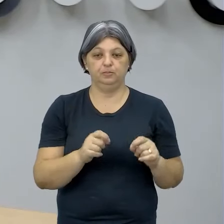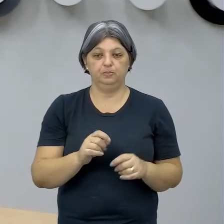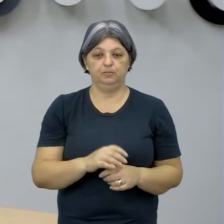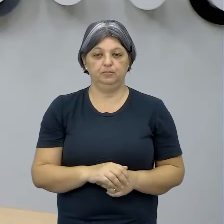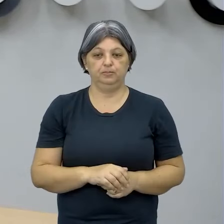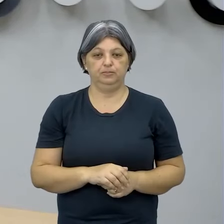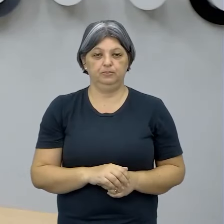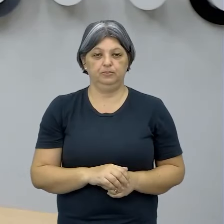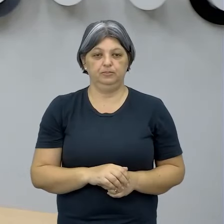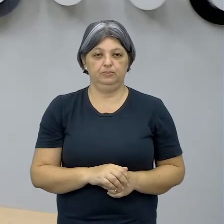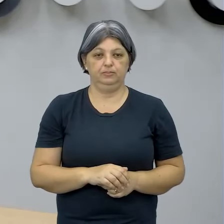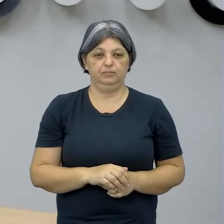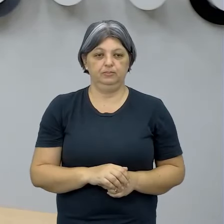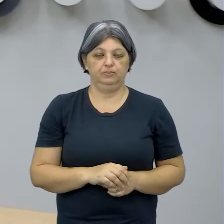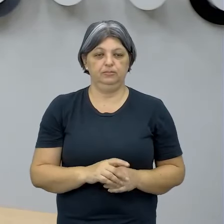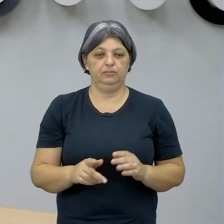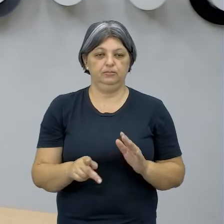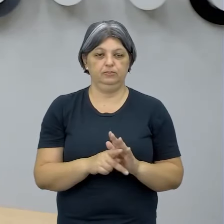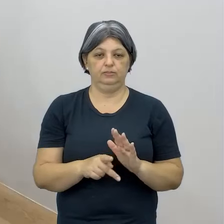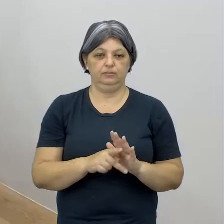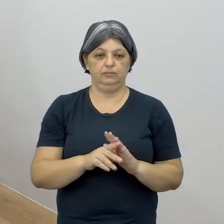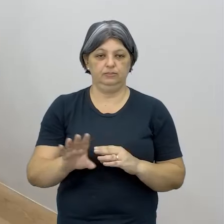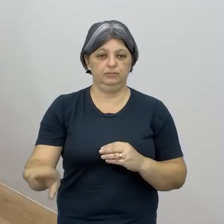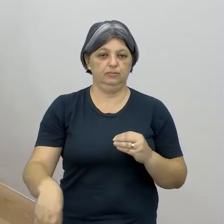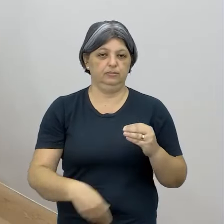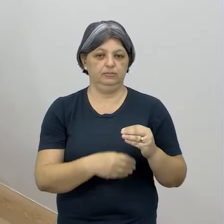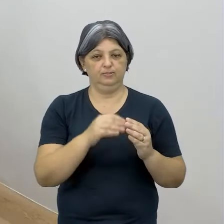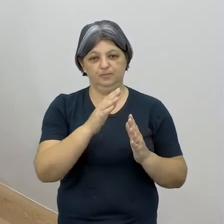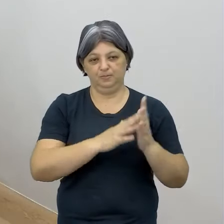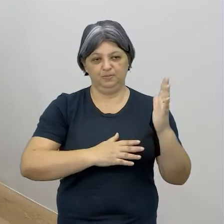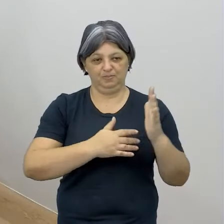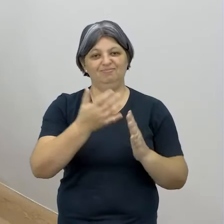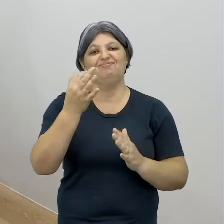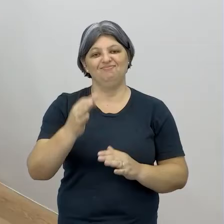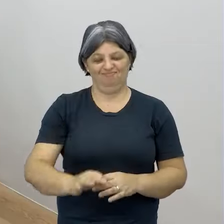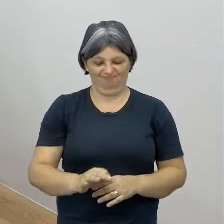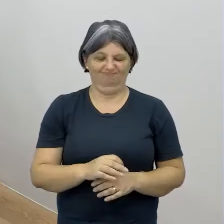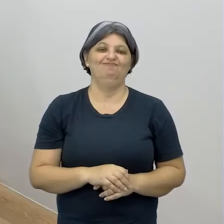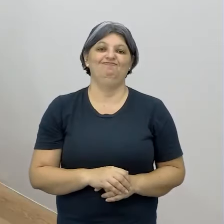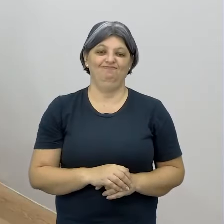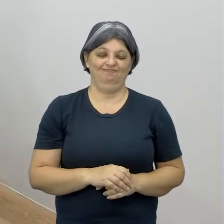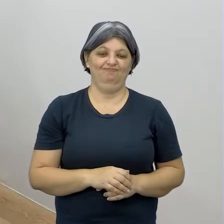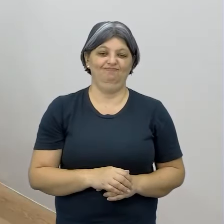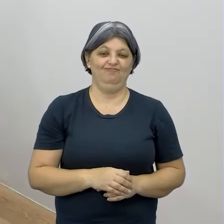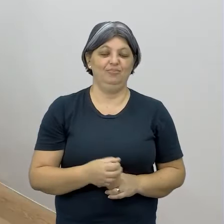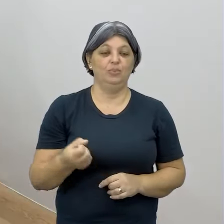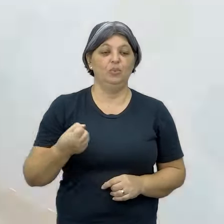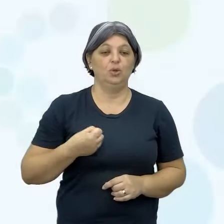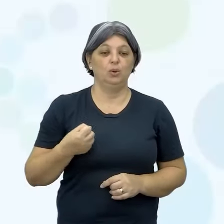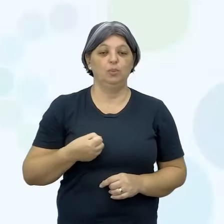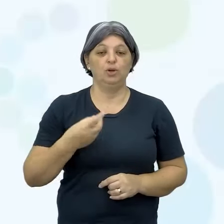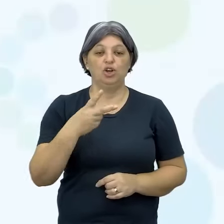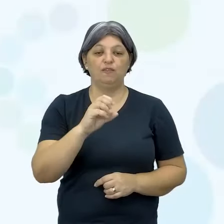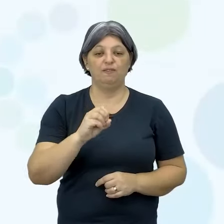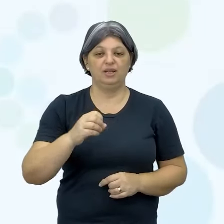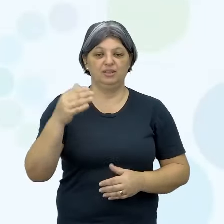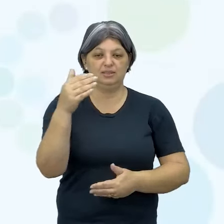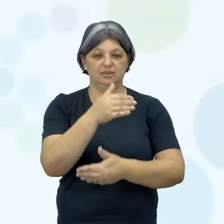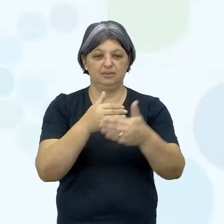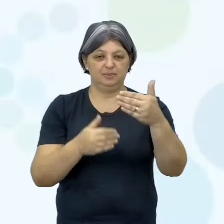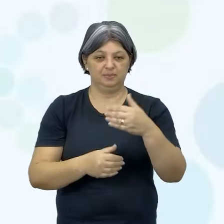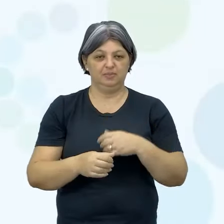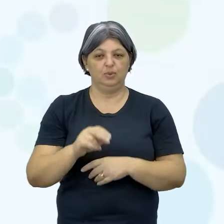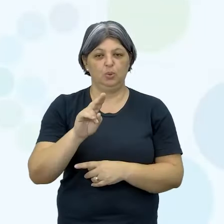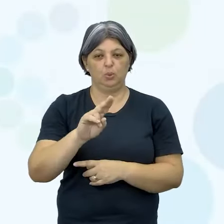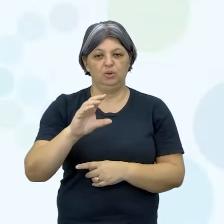sobre o percurso integrador, certo, Vanderlei? Certo, muito bem, slide de número 20. Vamos lá para o